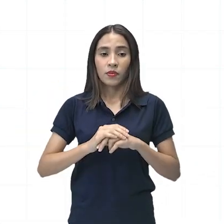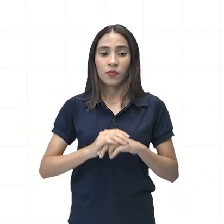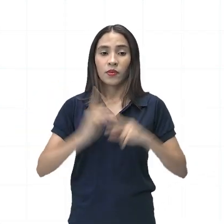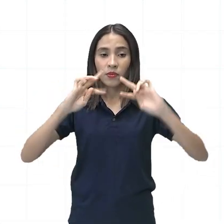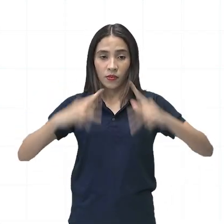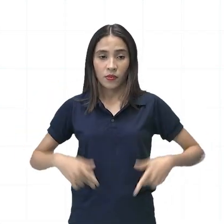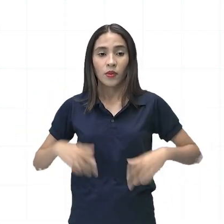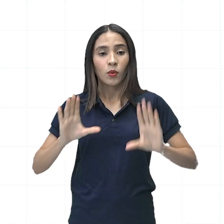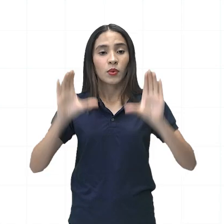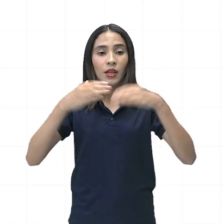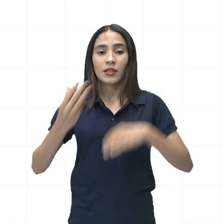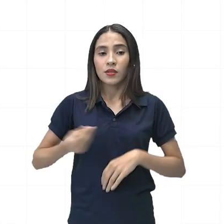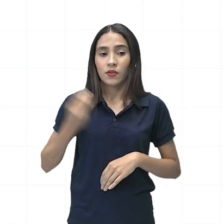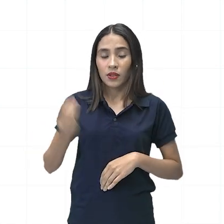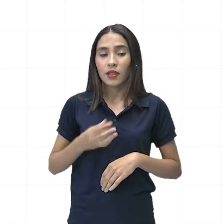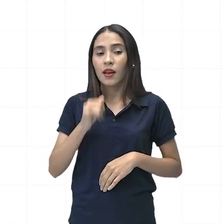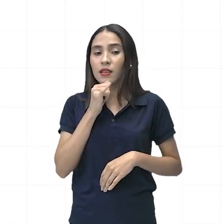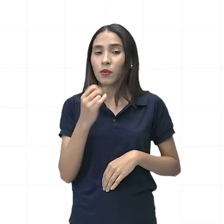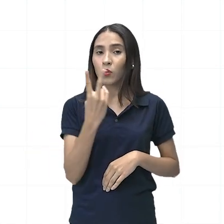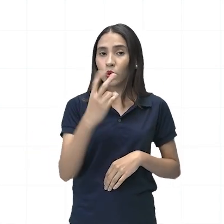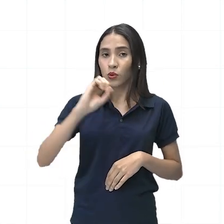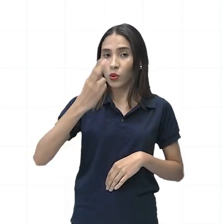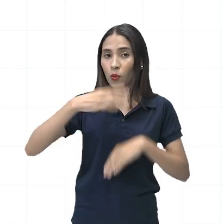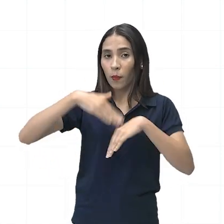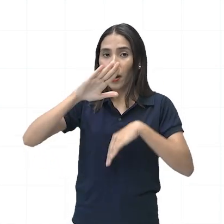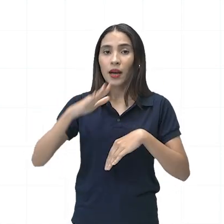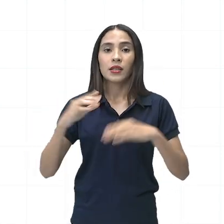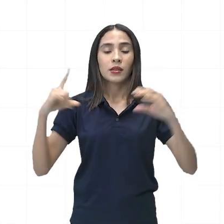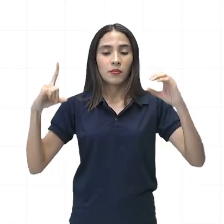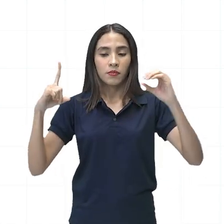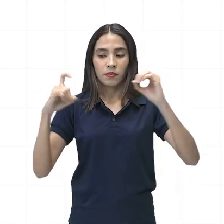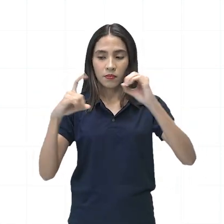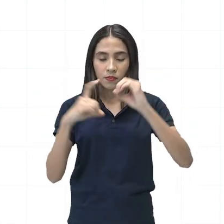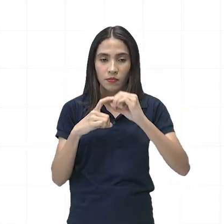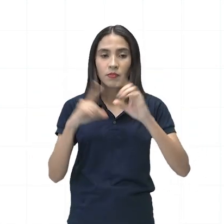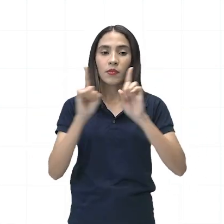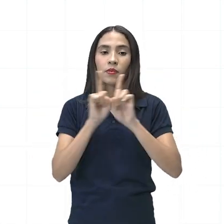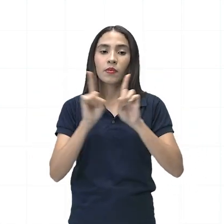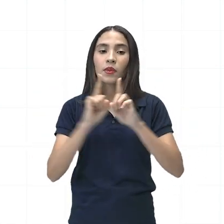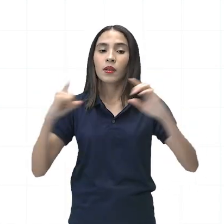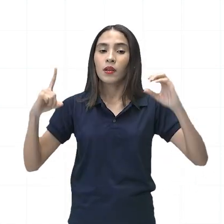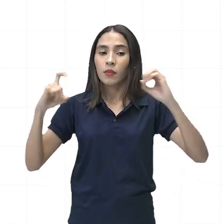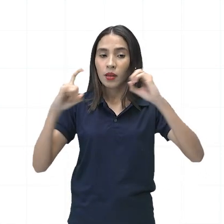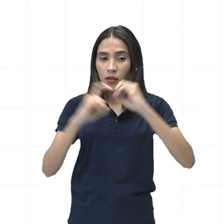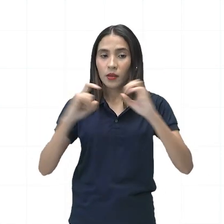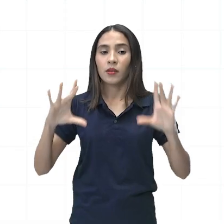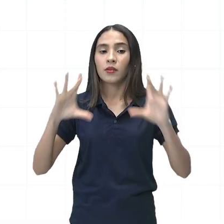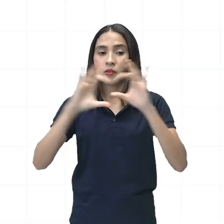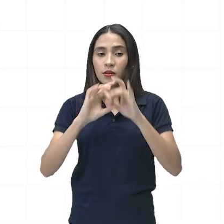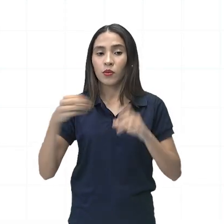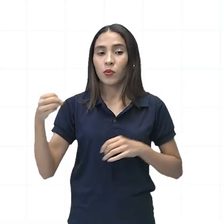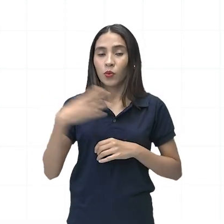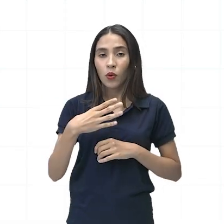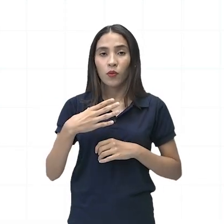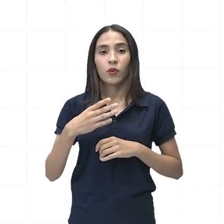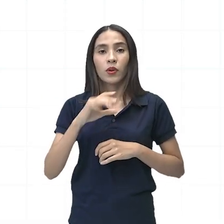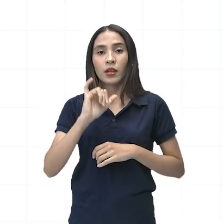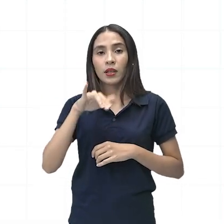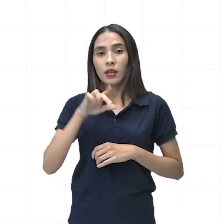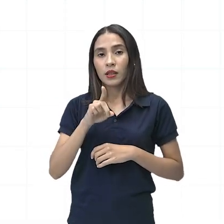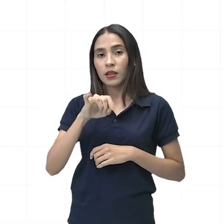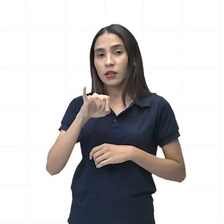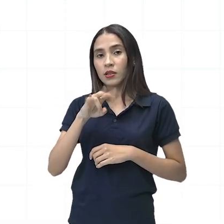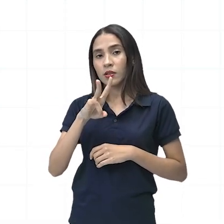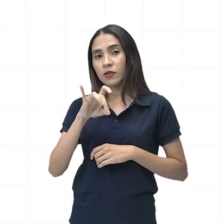mesma espécie. Quando 2 organismos produzem gametas e esses gametas se unem, o novo indivíduo recebe